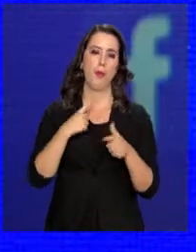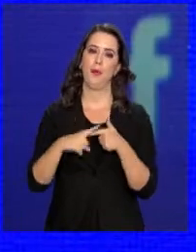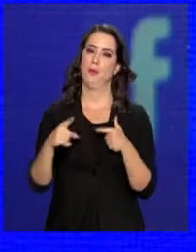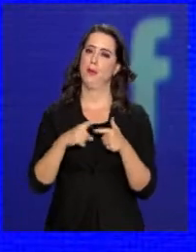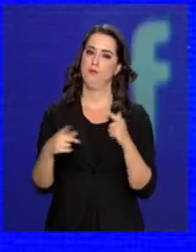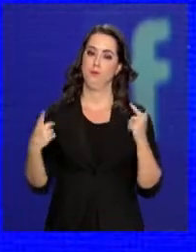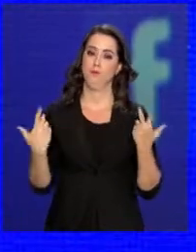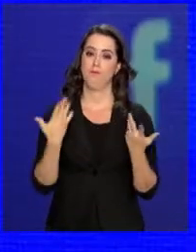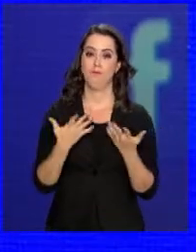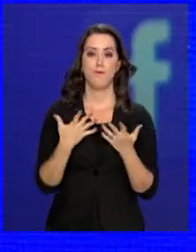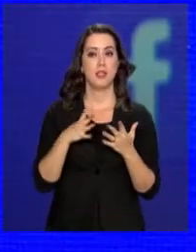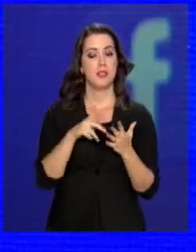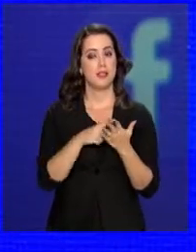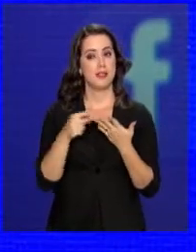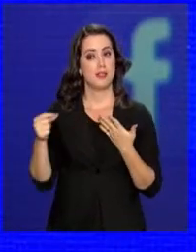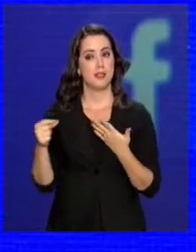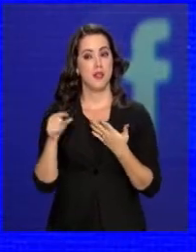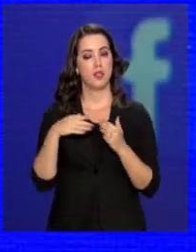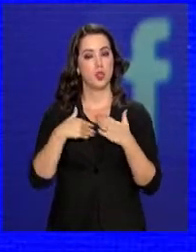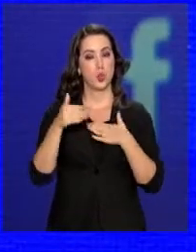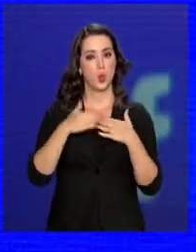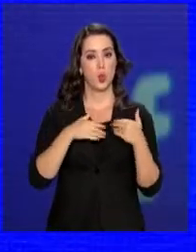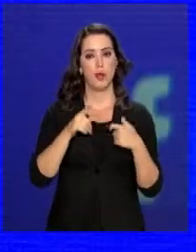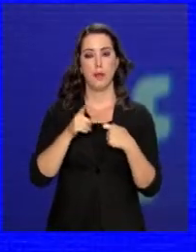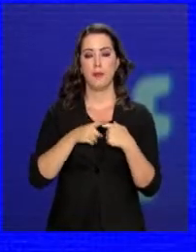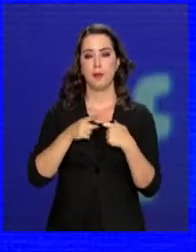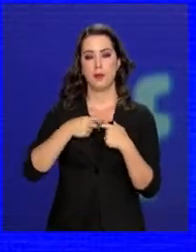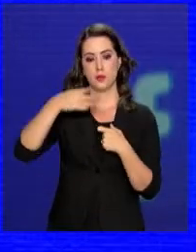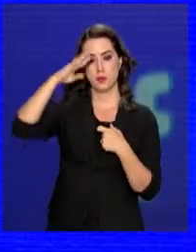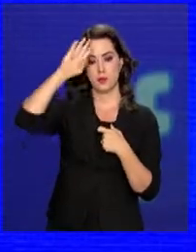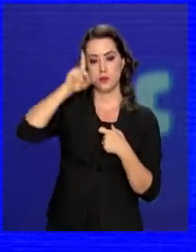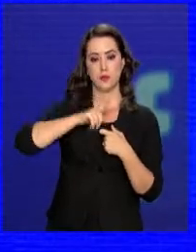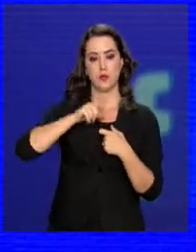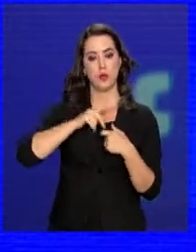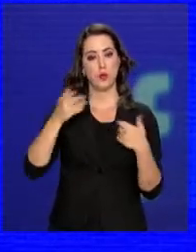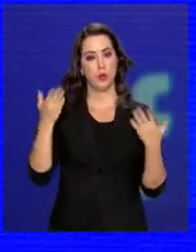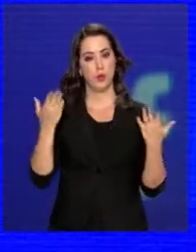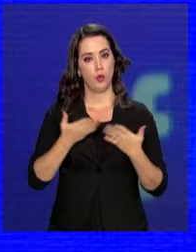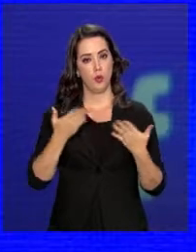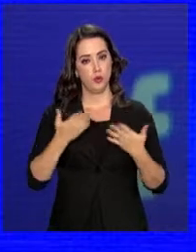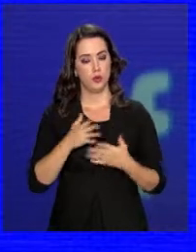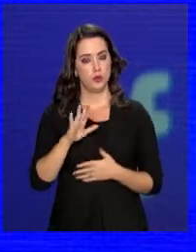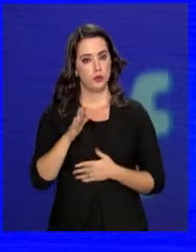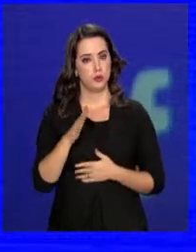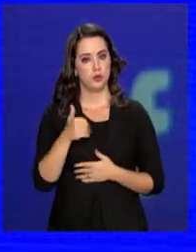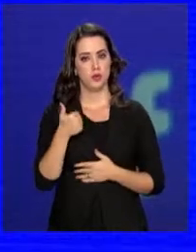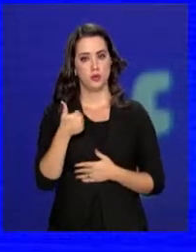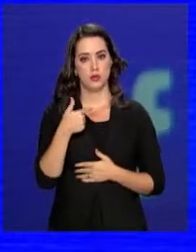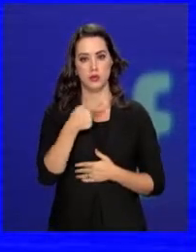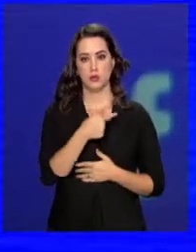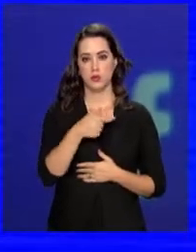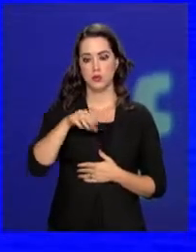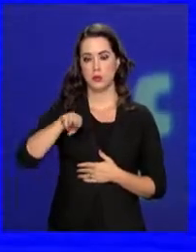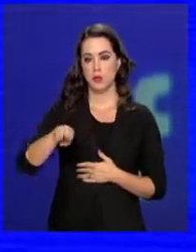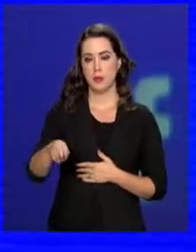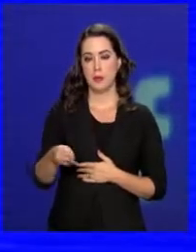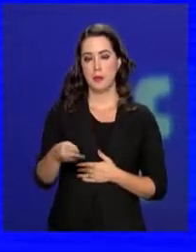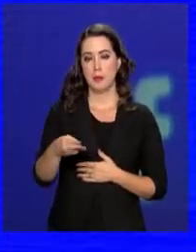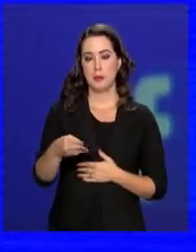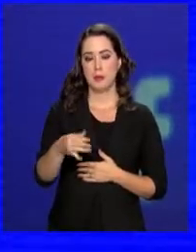na ausência de qualquer médico cubano nós temos hoje cerca de 17 mil